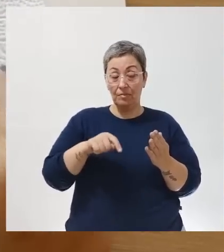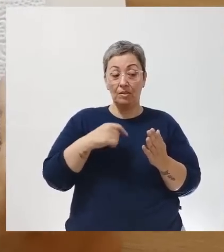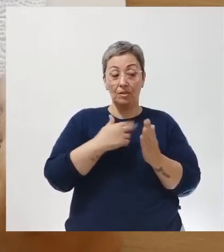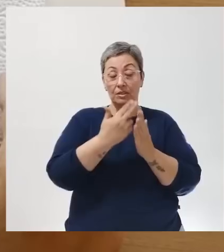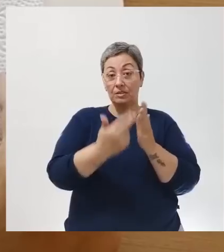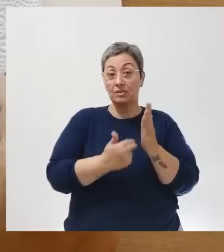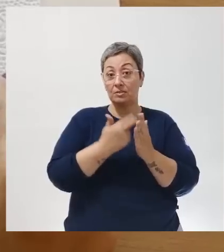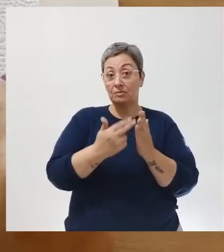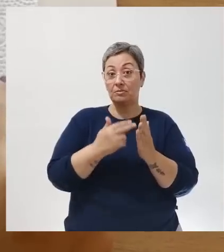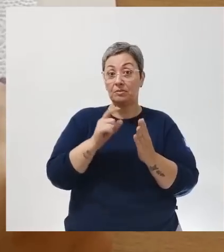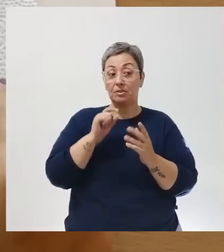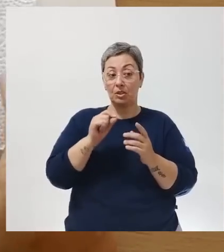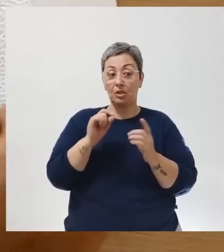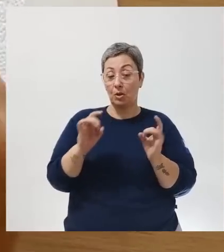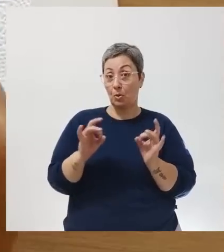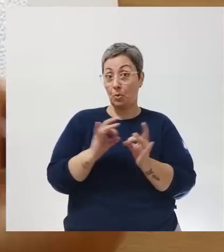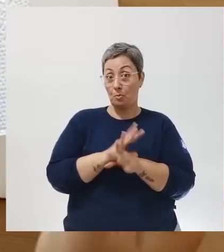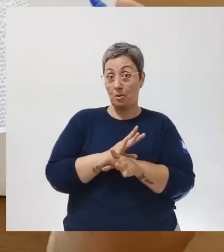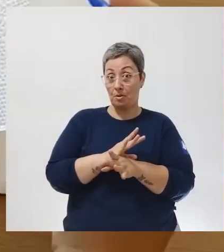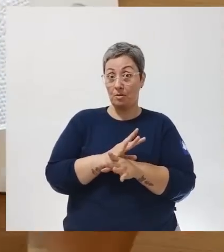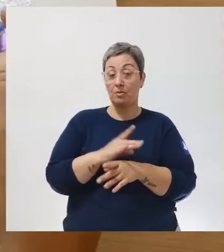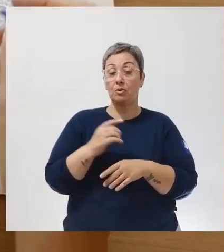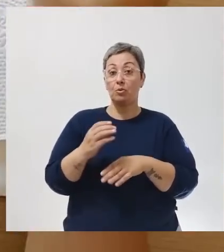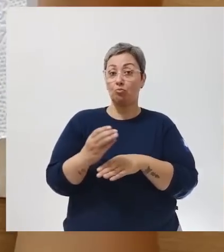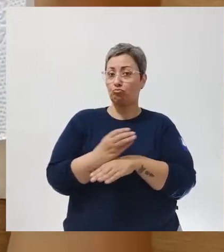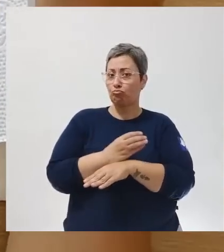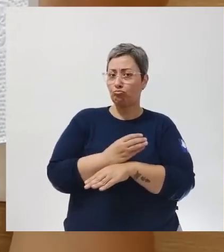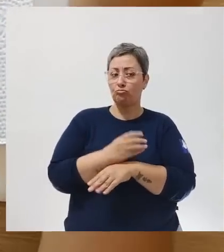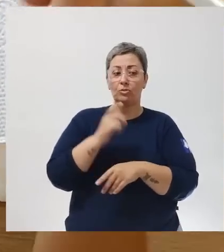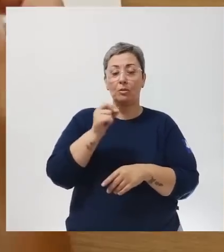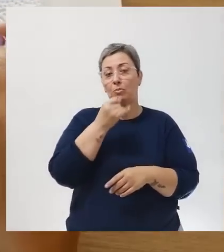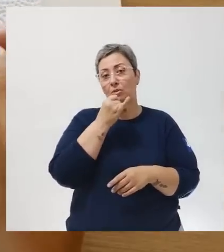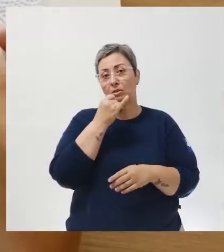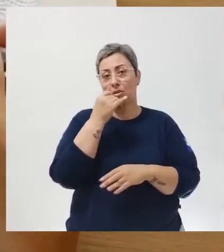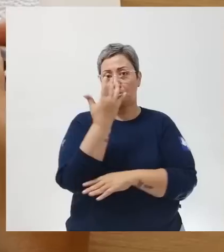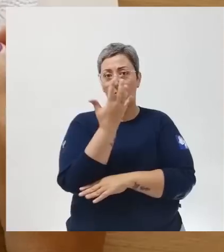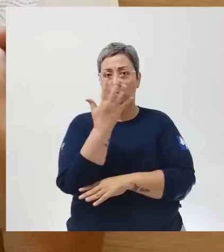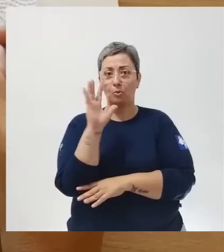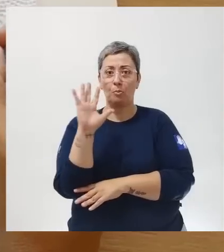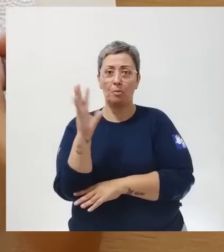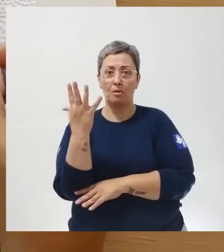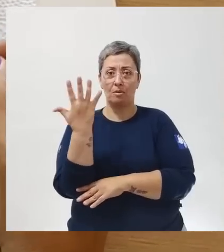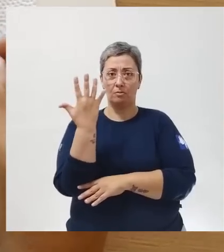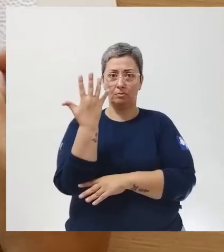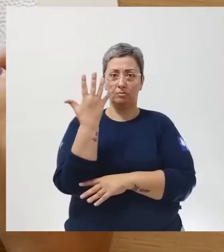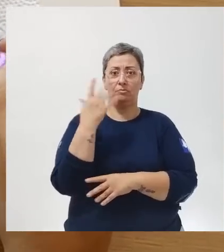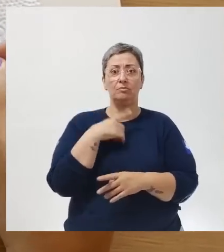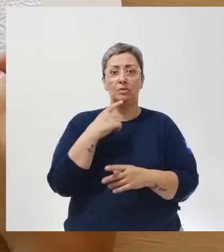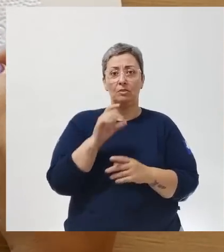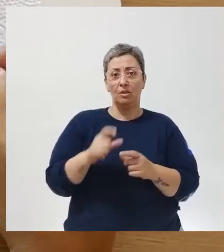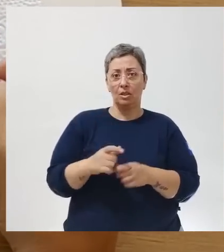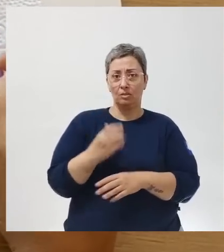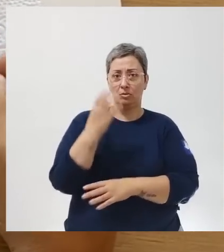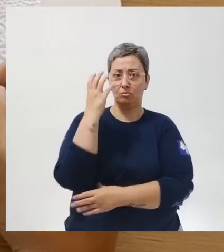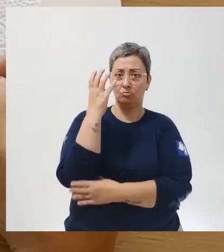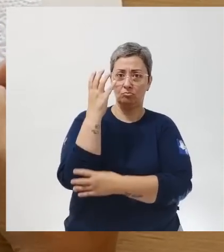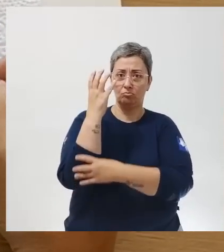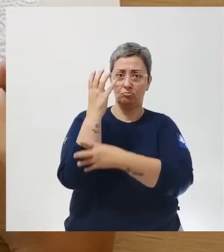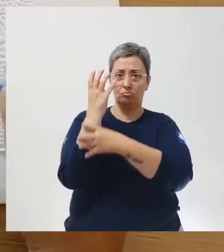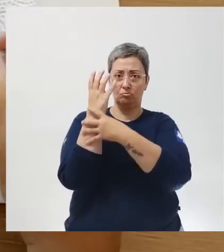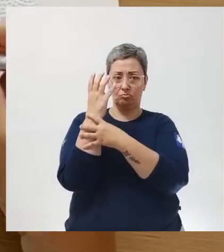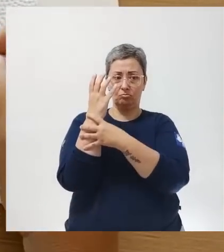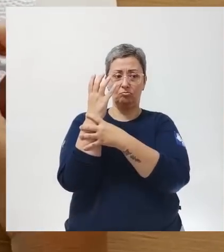vamos fazer um desenho completo. Por exemplo, uma árvore. Faz o caule da